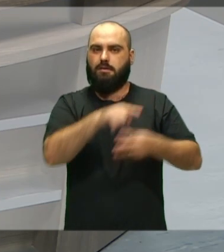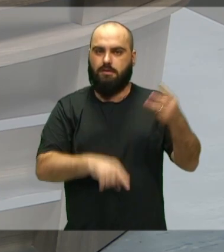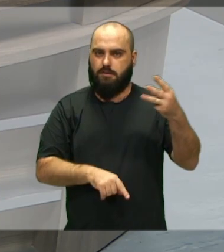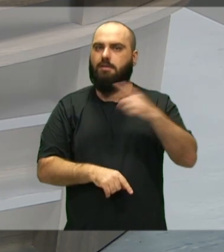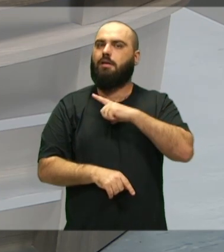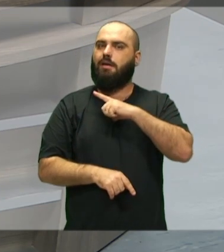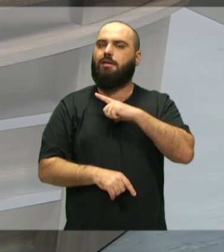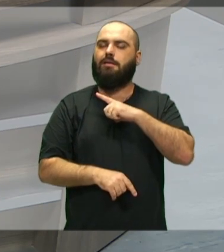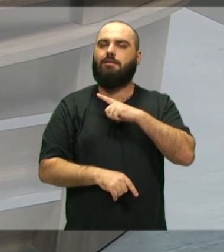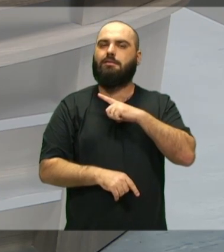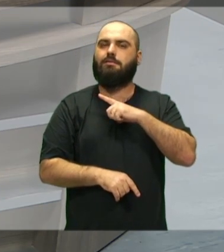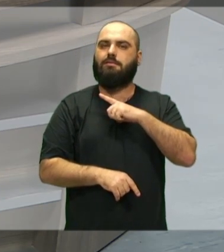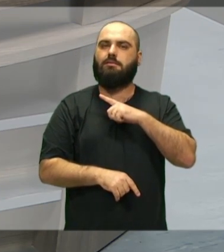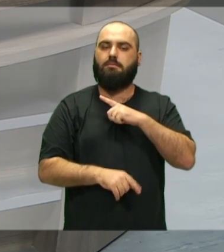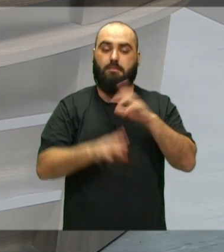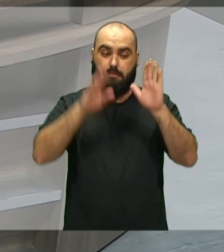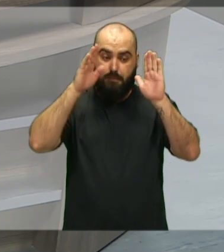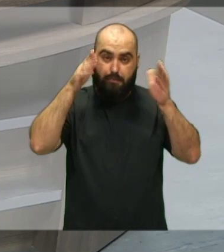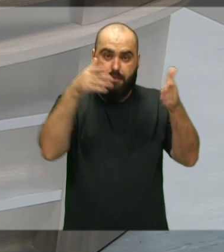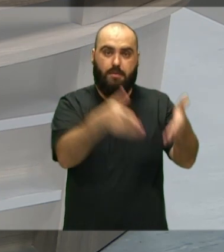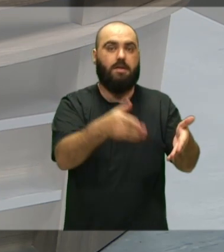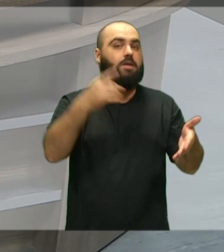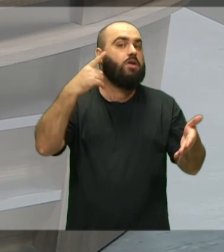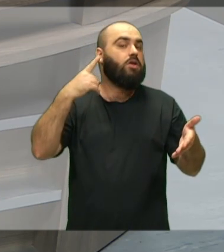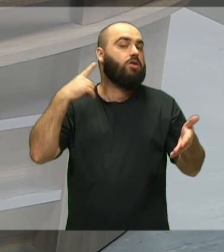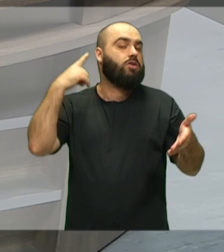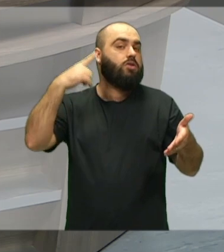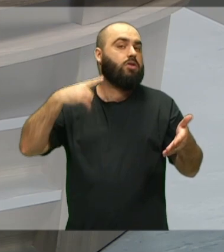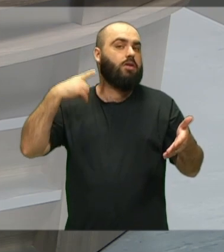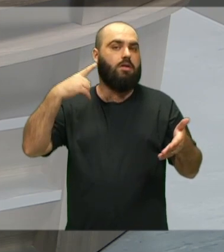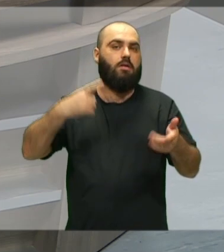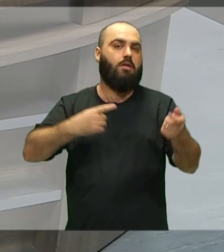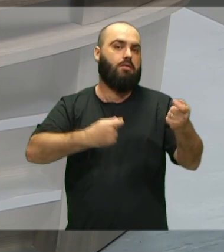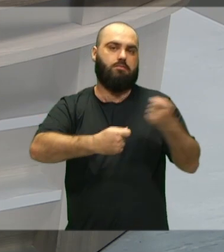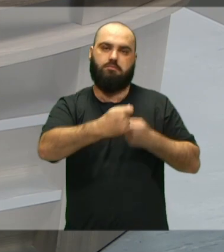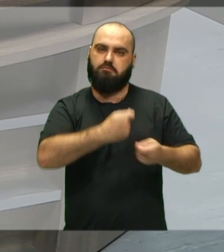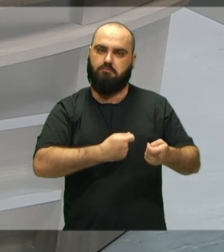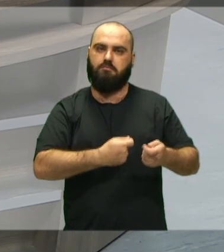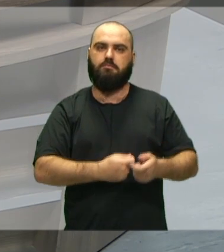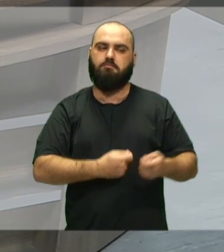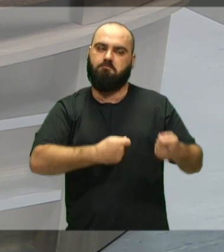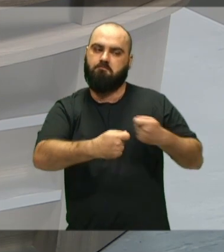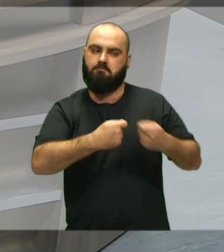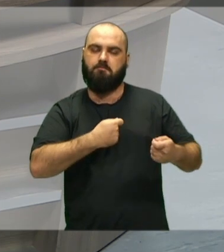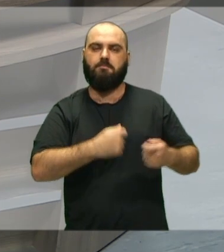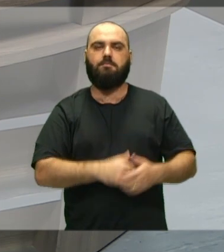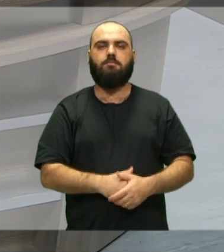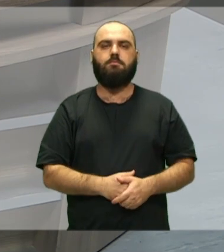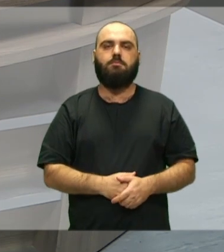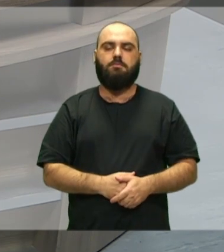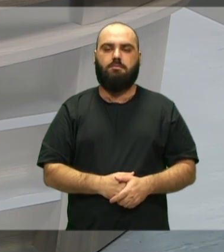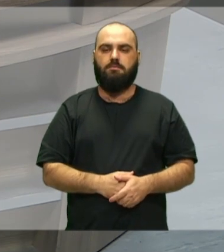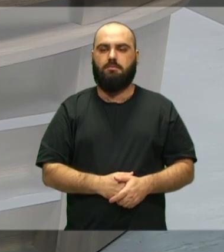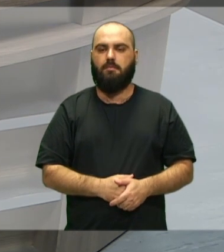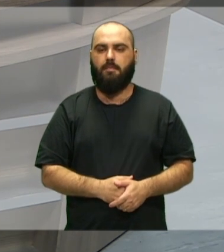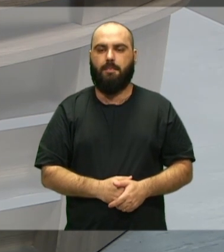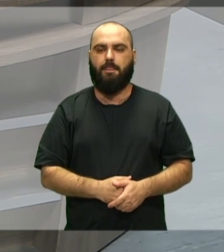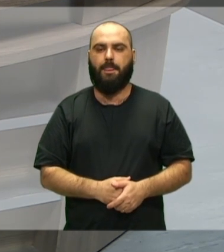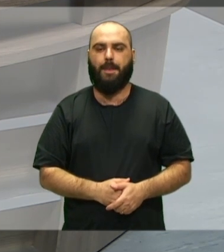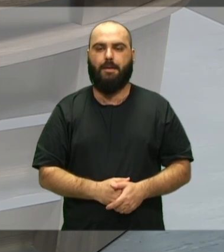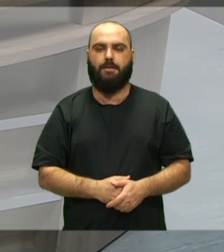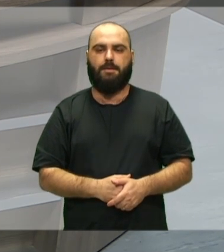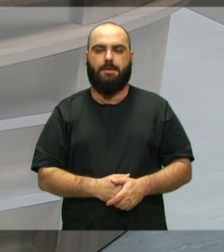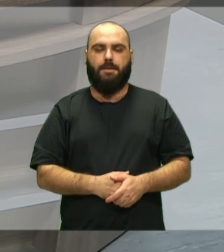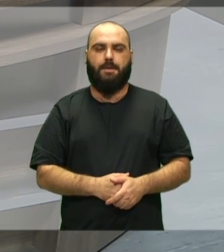fim, principalmente no direito administrativo e na vida das pessoas, né? E assim, trazendo isso para a realidade, por exemplo, assim, o